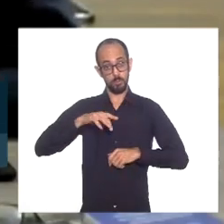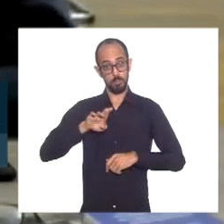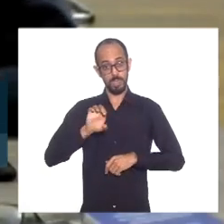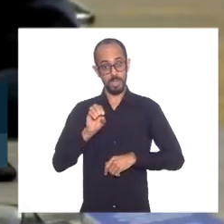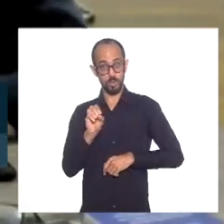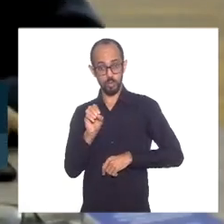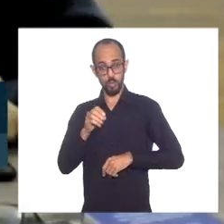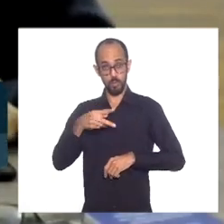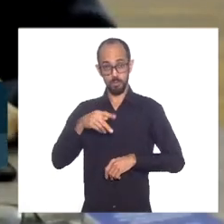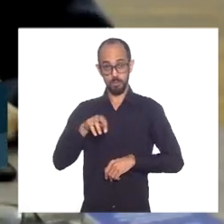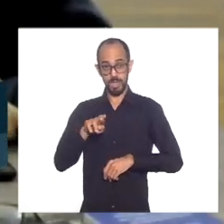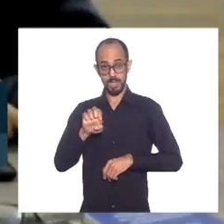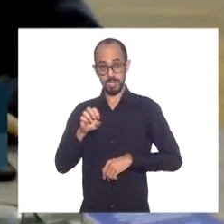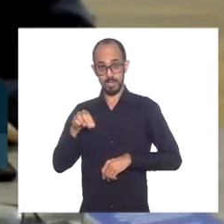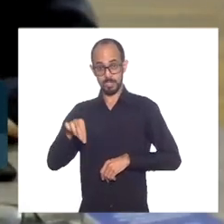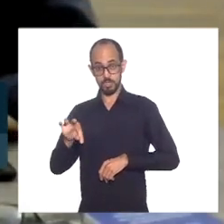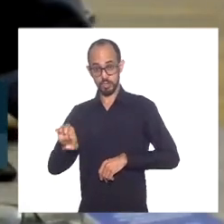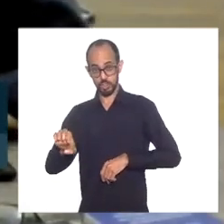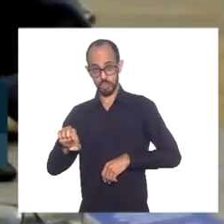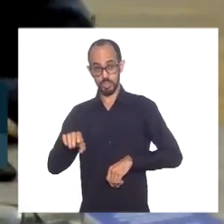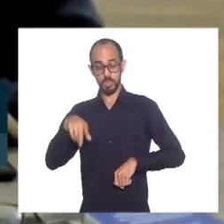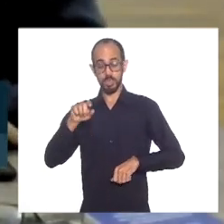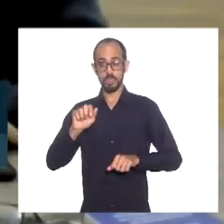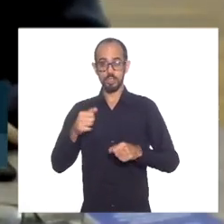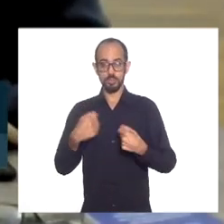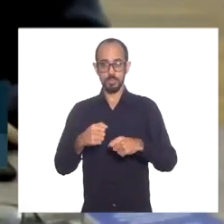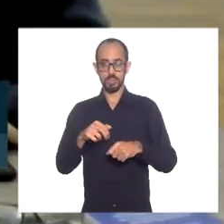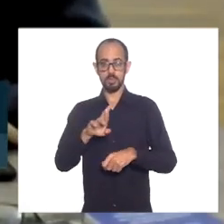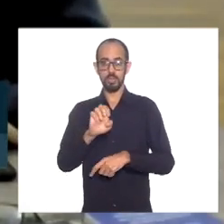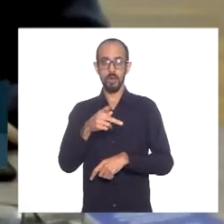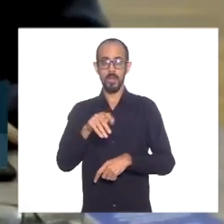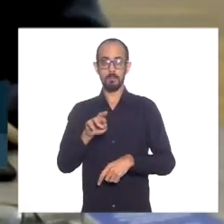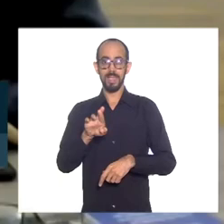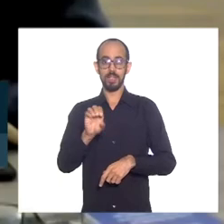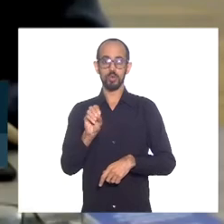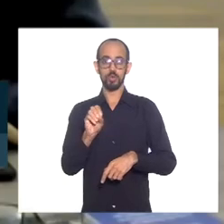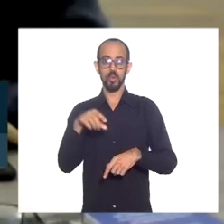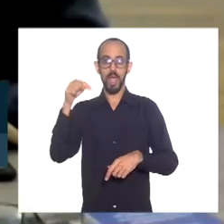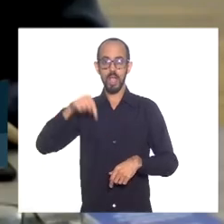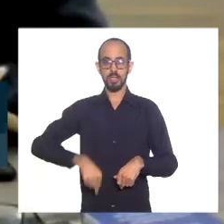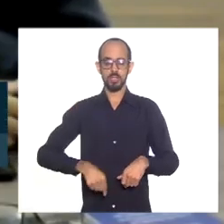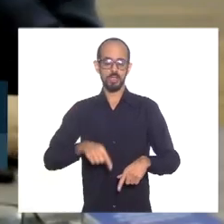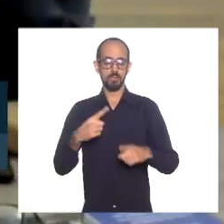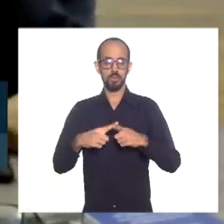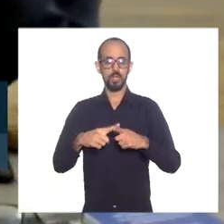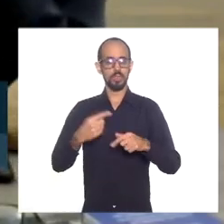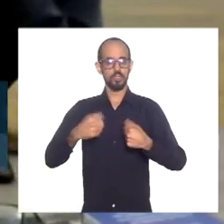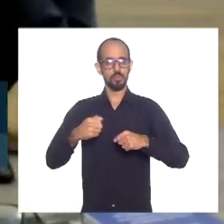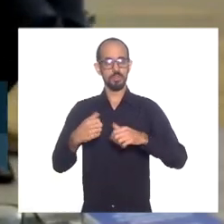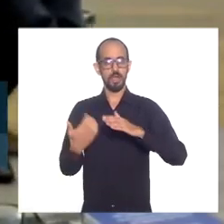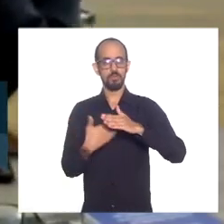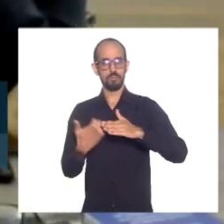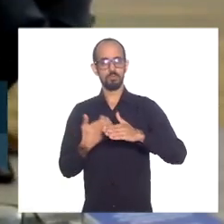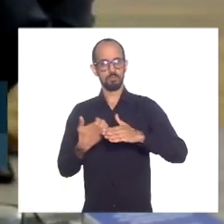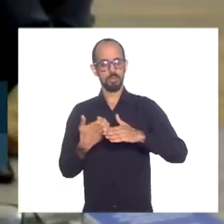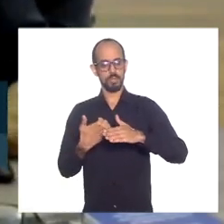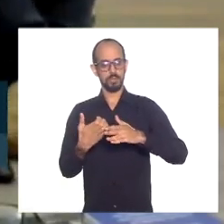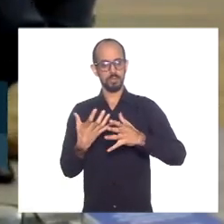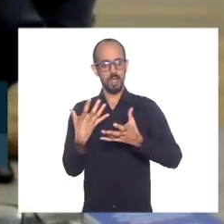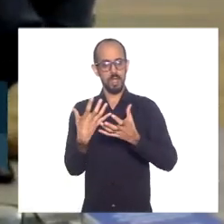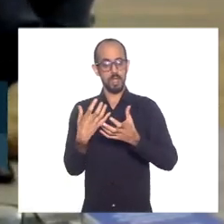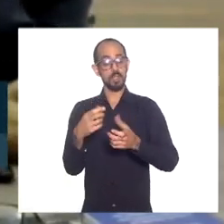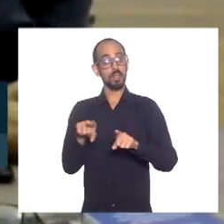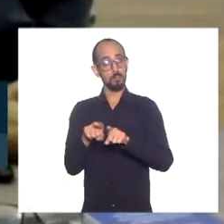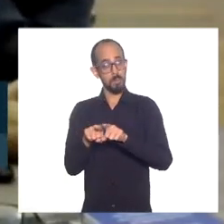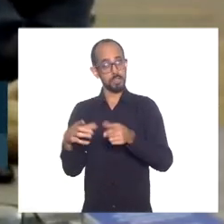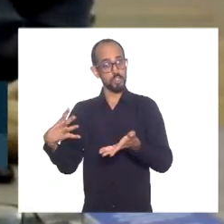que a gente tinha que ter um Repetro diferenciado, porque essa indústria não estava no Rio, a gente precisava garantir que o Estado pudesse ter, se apropriar